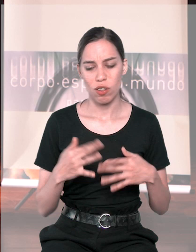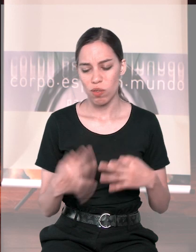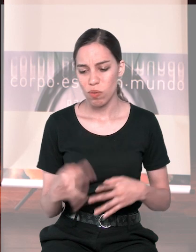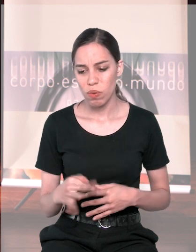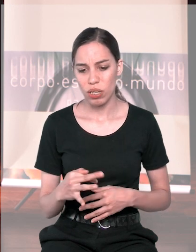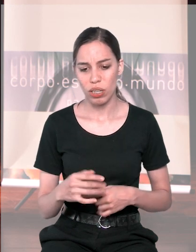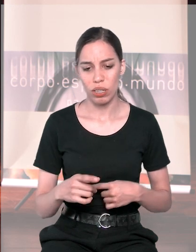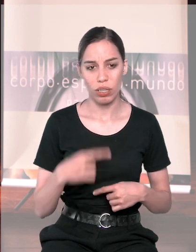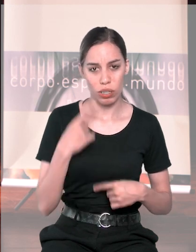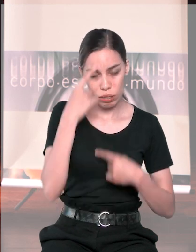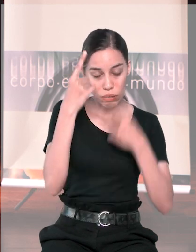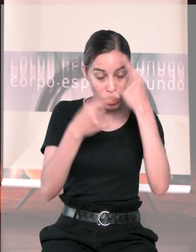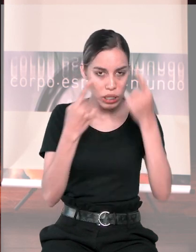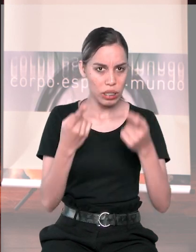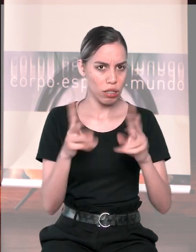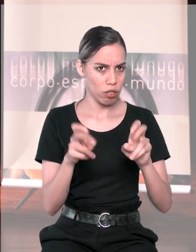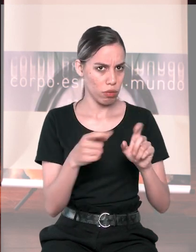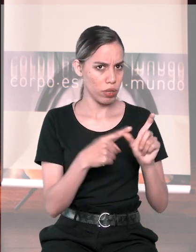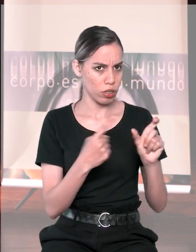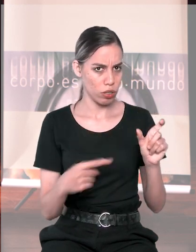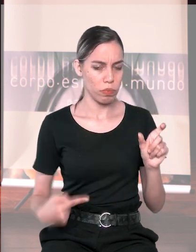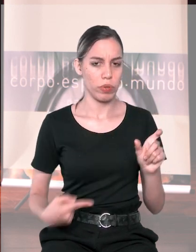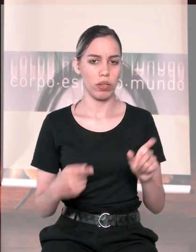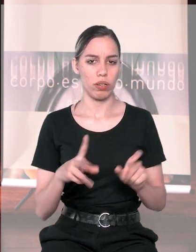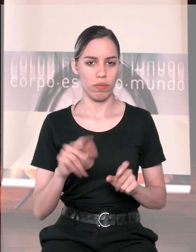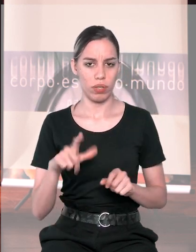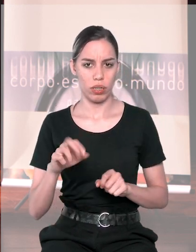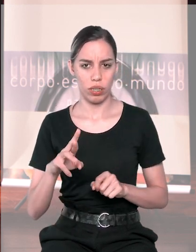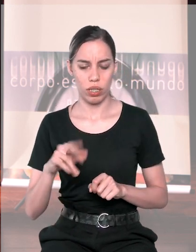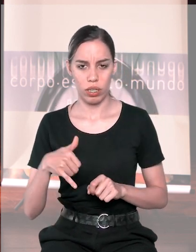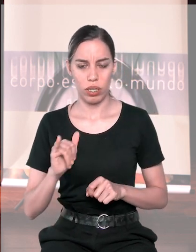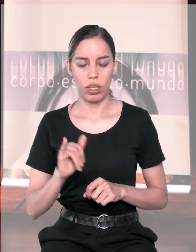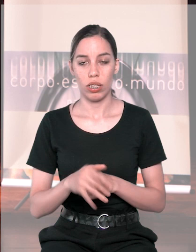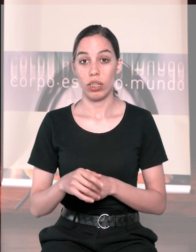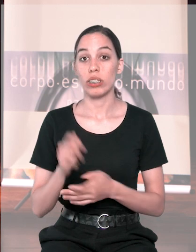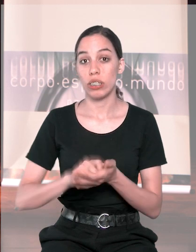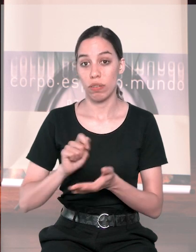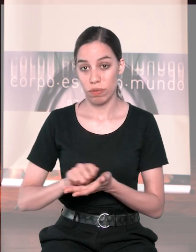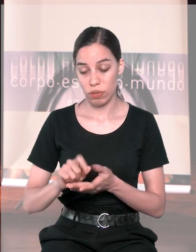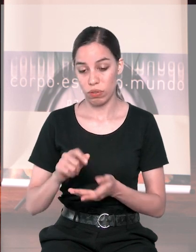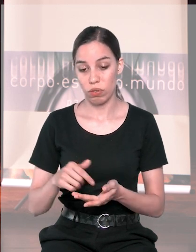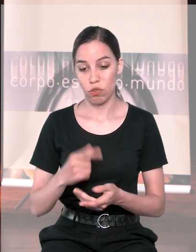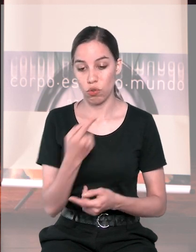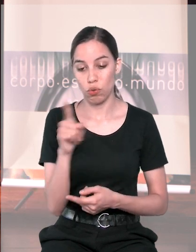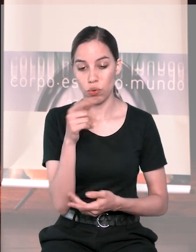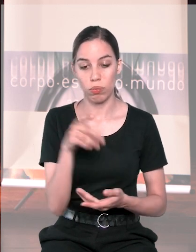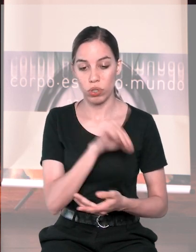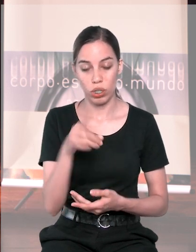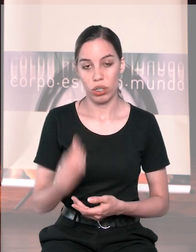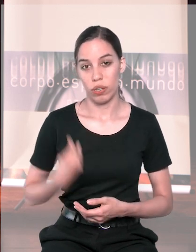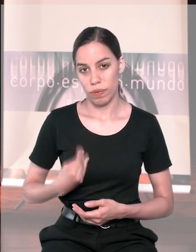que compartilhamos aqui sobre a antropologia do espírito de Valéry, ele escreveu nos seus últimos anos de vida. E até o fim, como